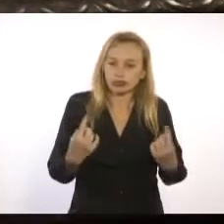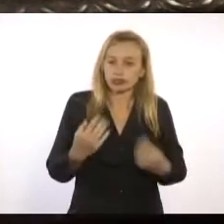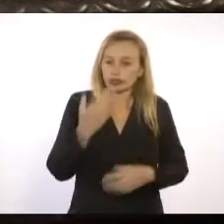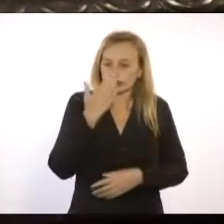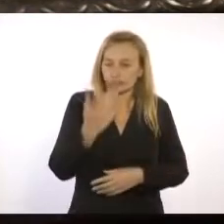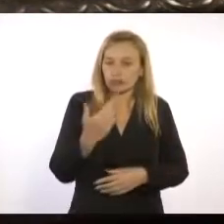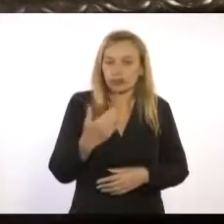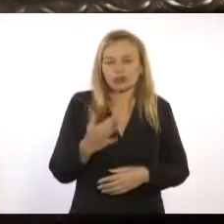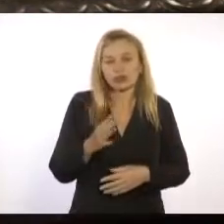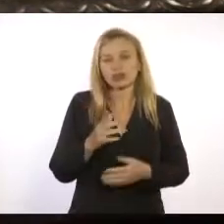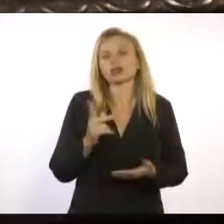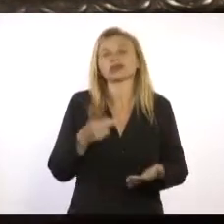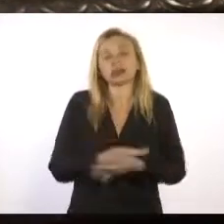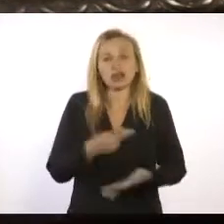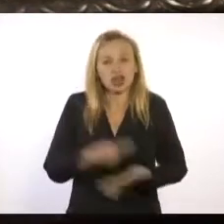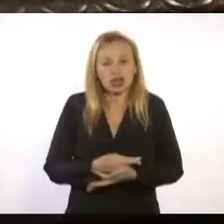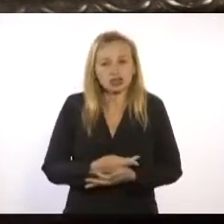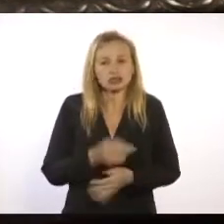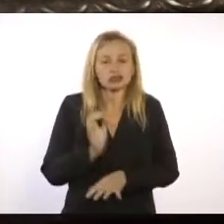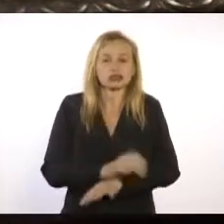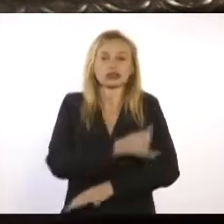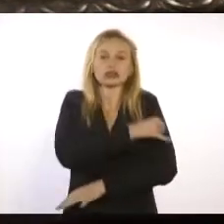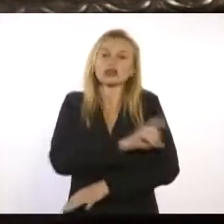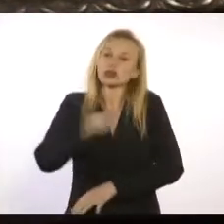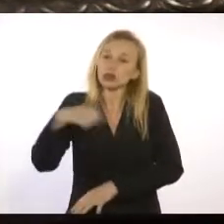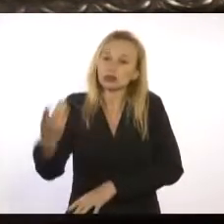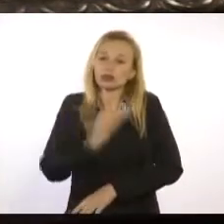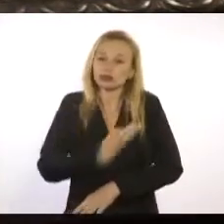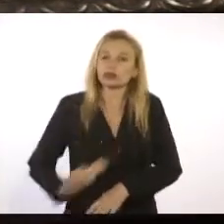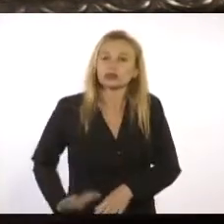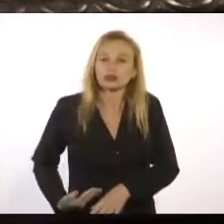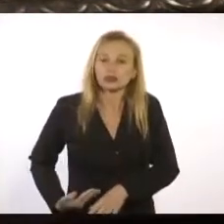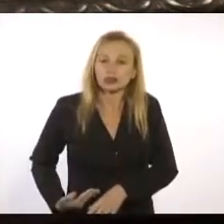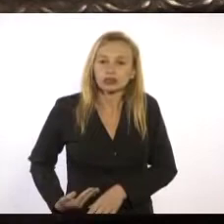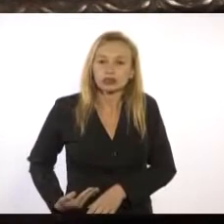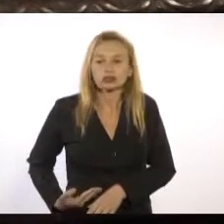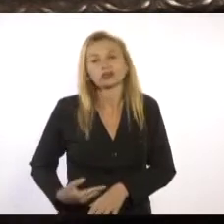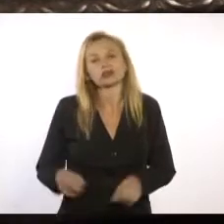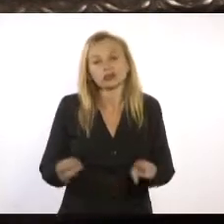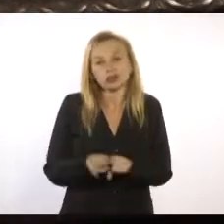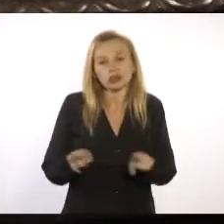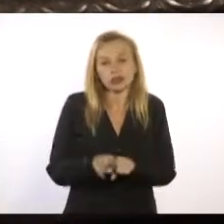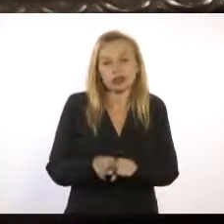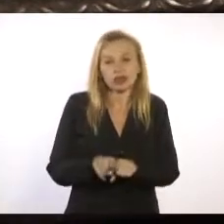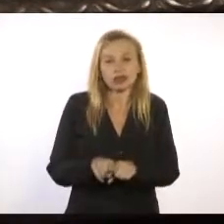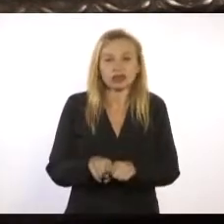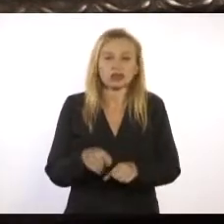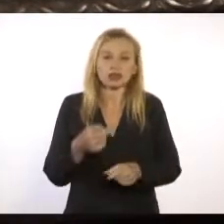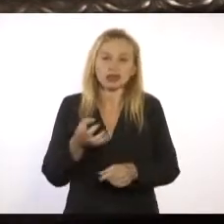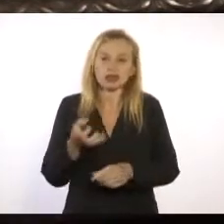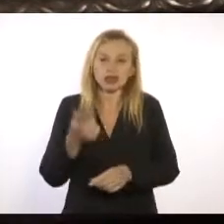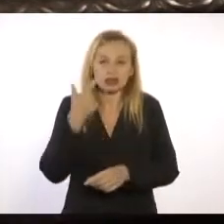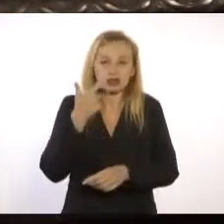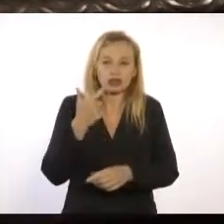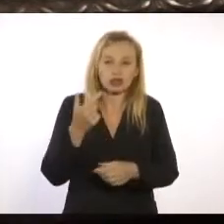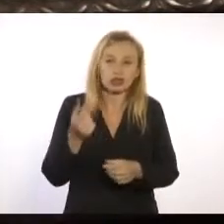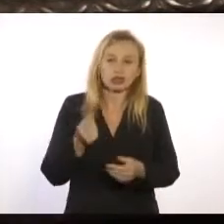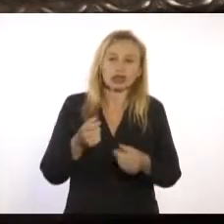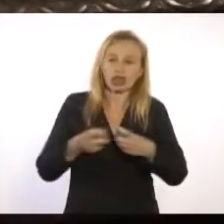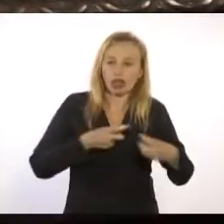errado no estado do Rio de Janeiro. Outros governos também apostaram nessa lógica de guerra e não deu